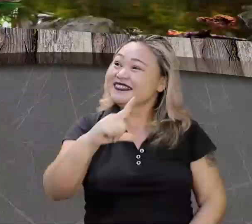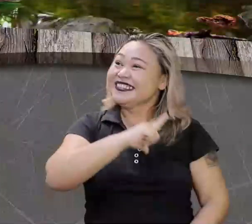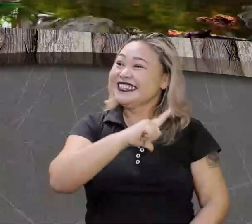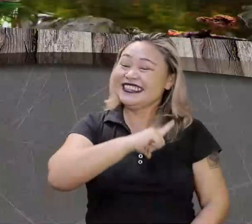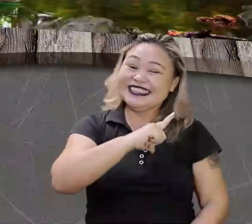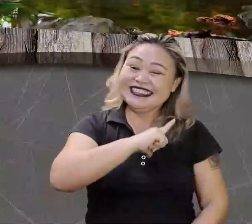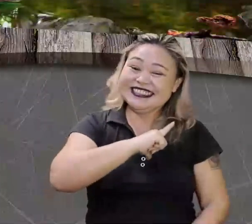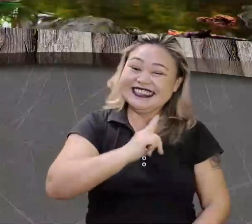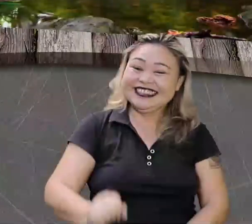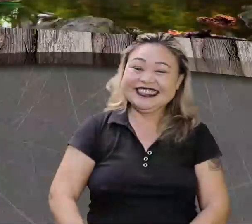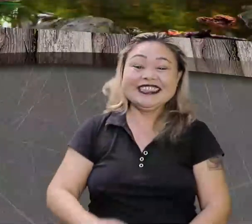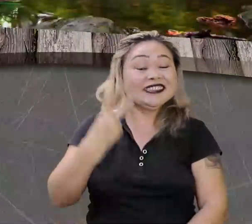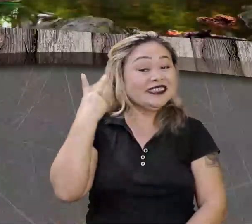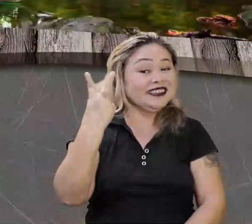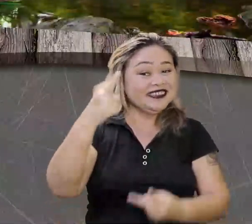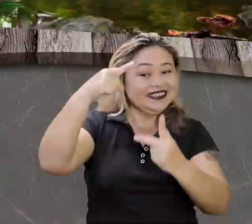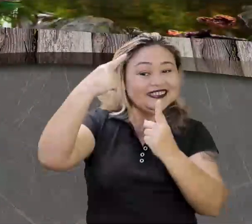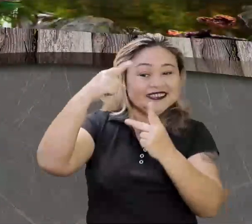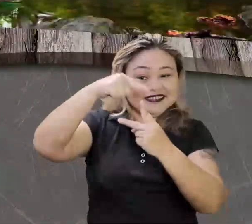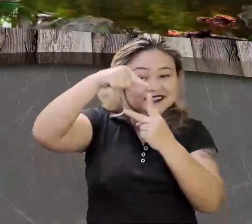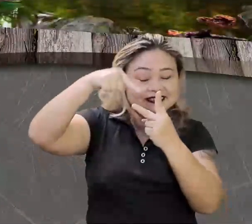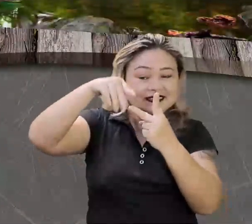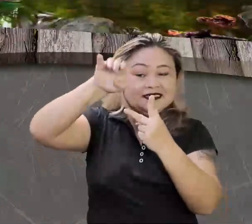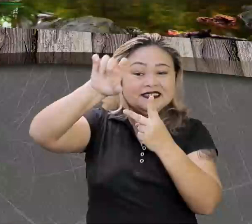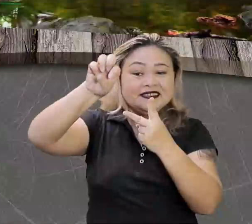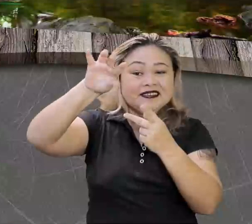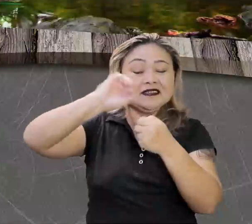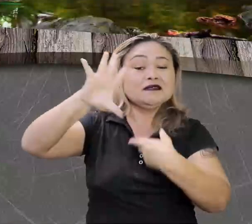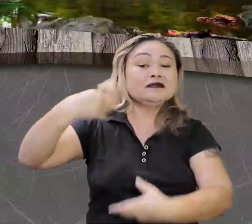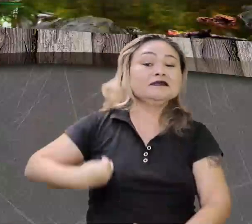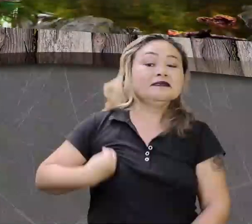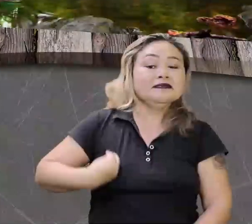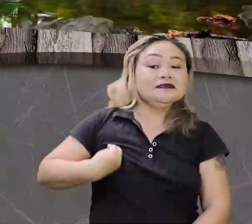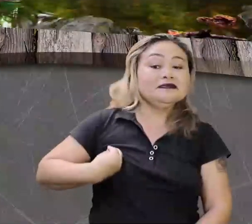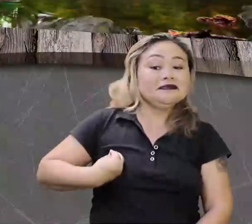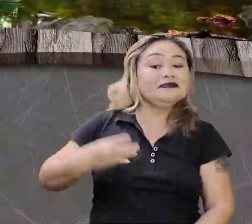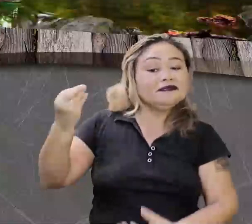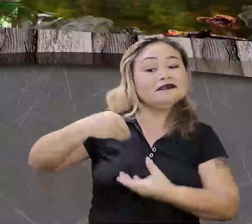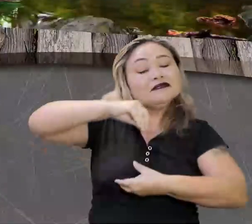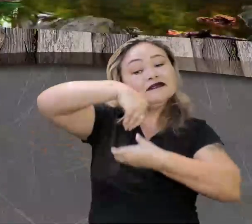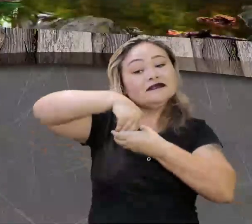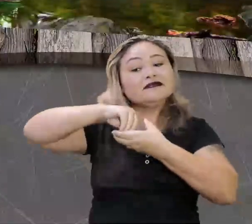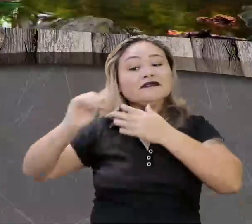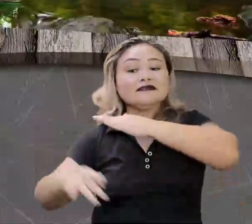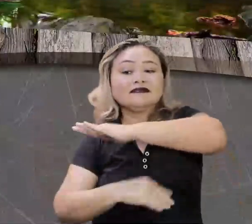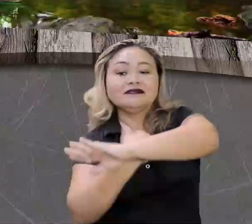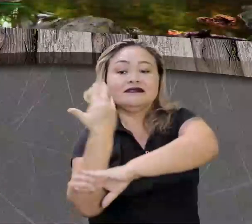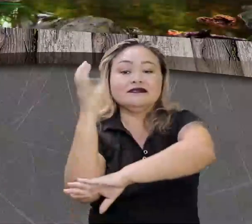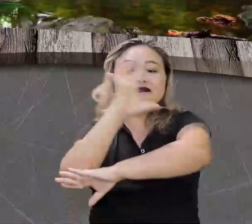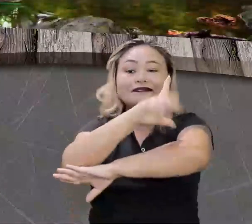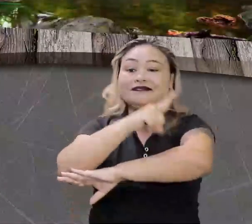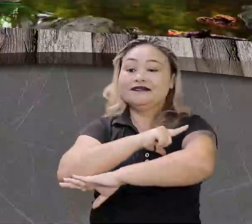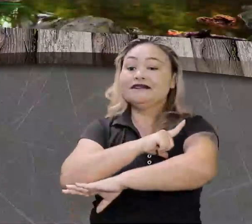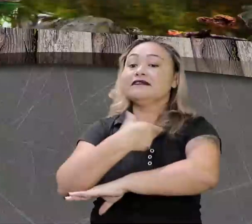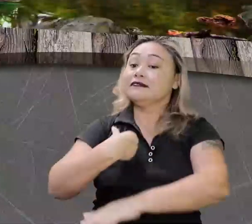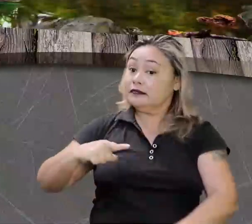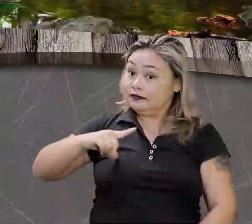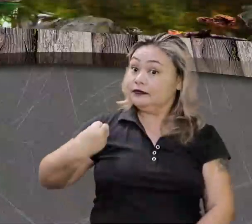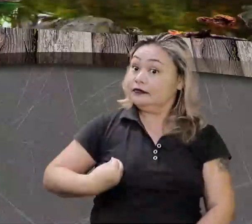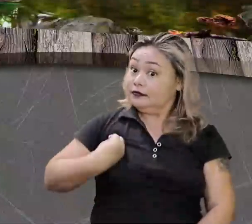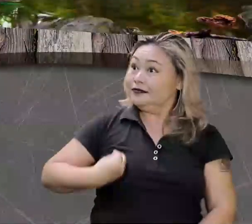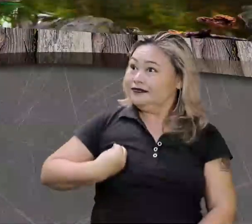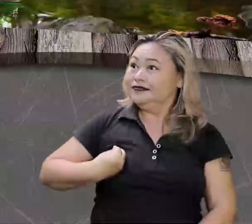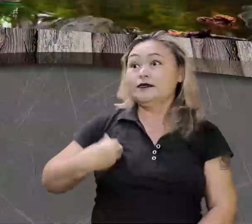temos aqui dois elementos importantíssimos que vão estar presentes para compor um ecossistema, tem que estar. Elementos bióticos